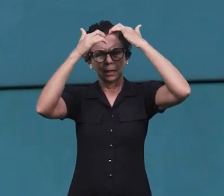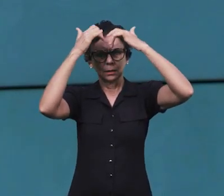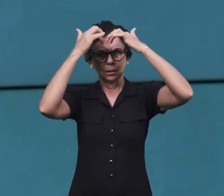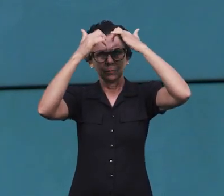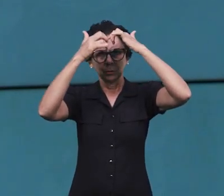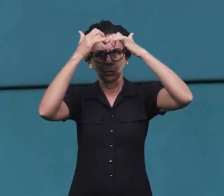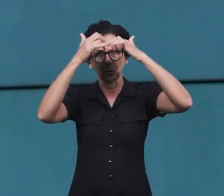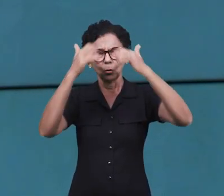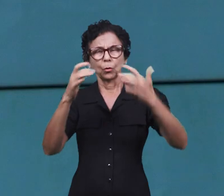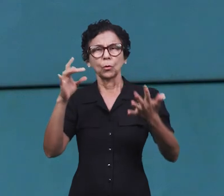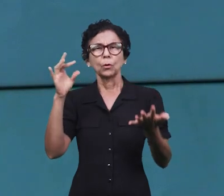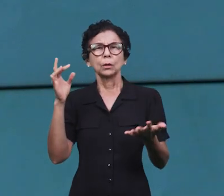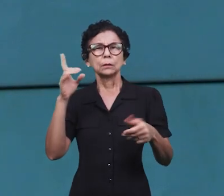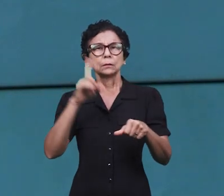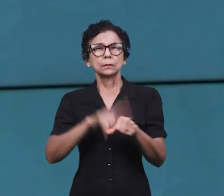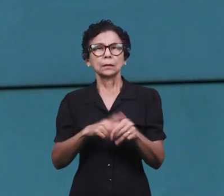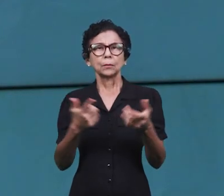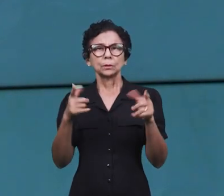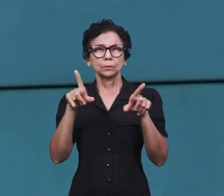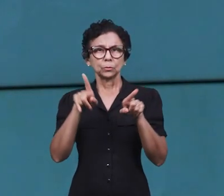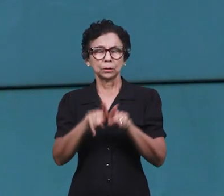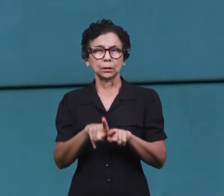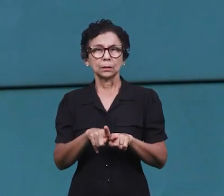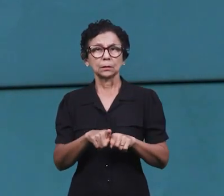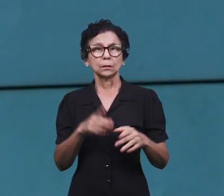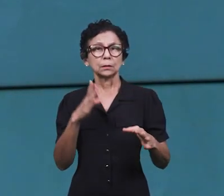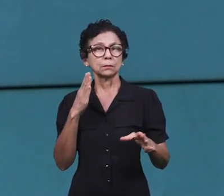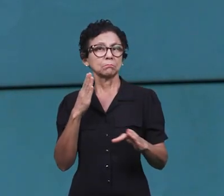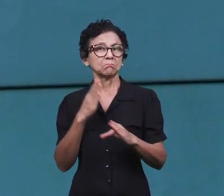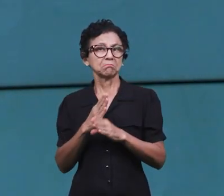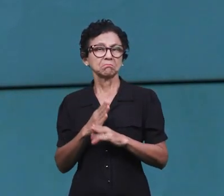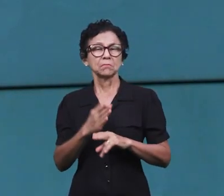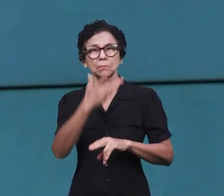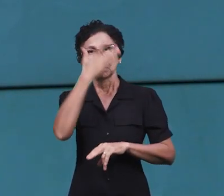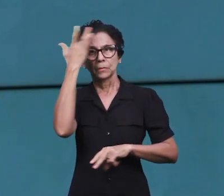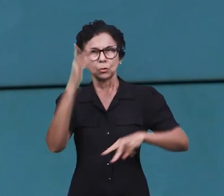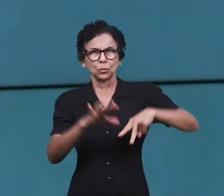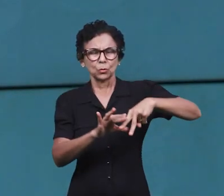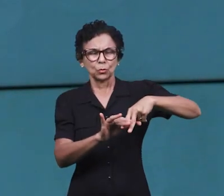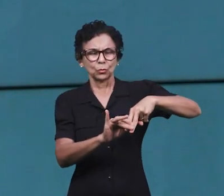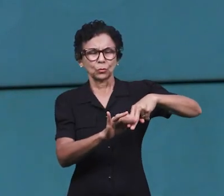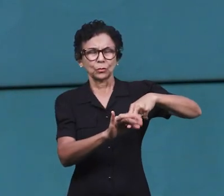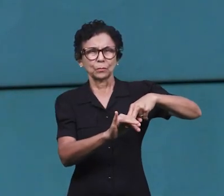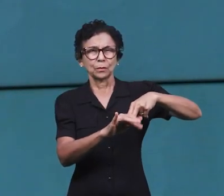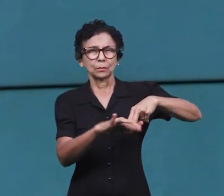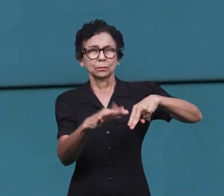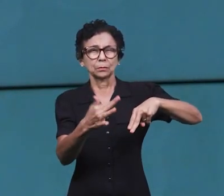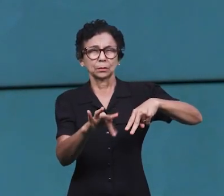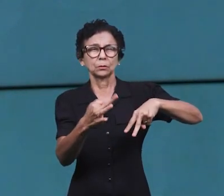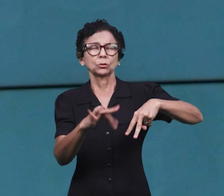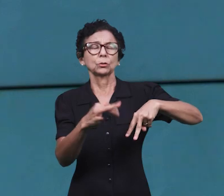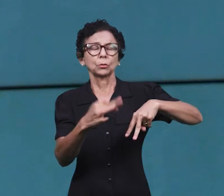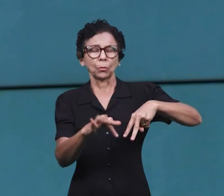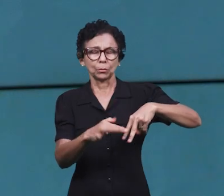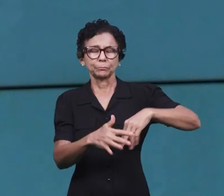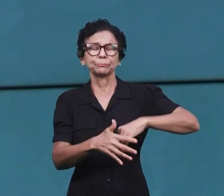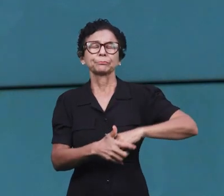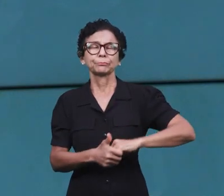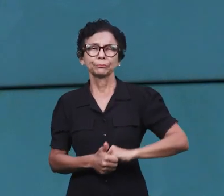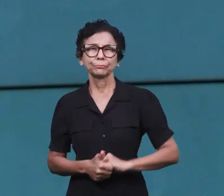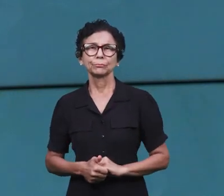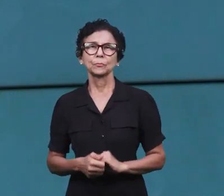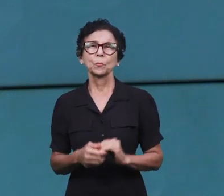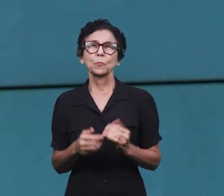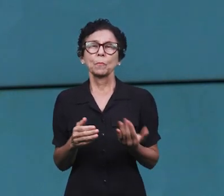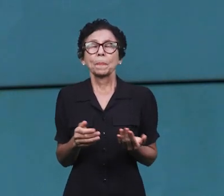e descobriu que pacientes com fibromialgia realmente estão sentindo uma dor do que eles se referem. Mas é